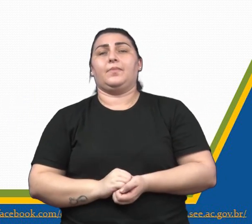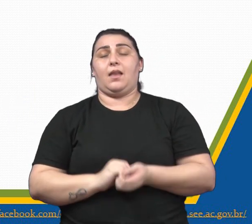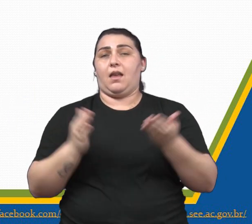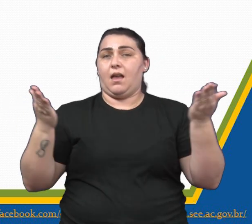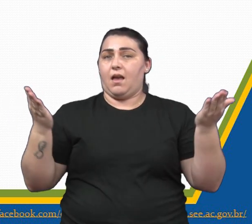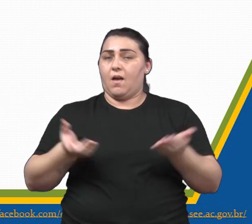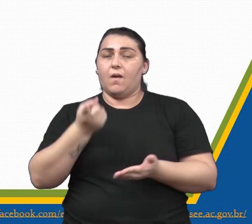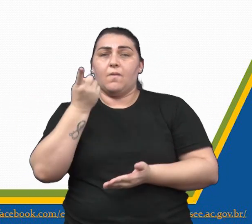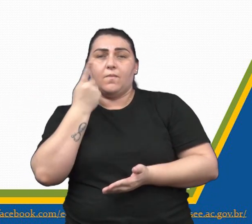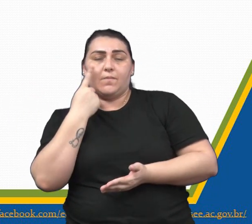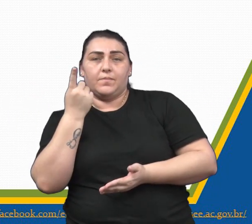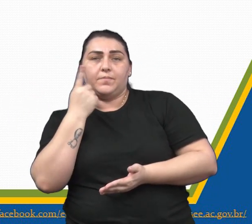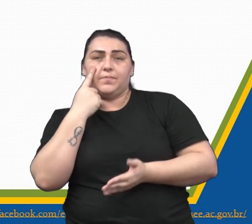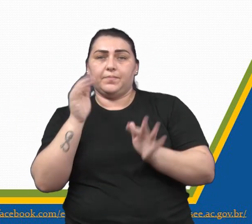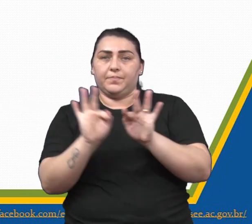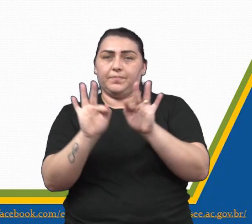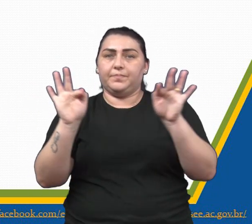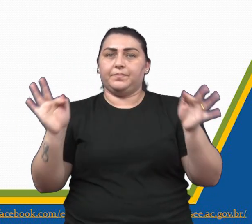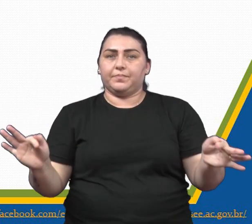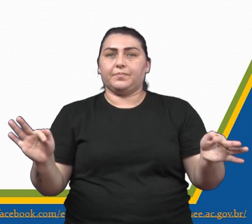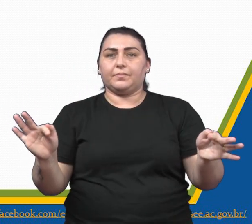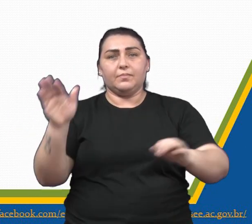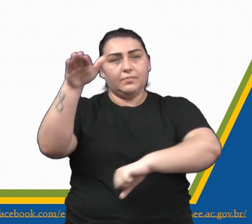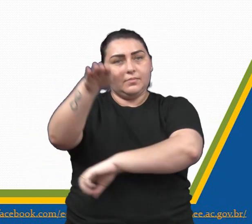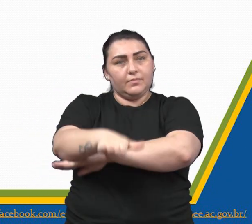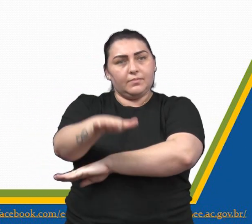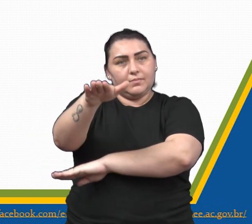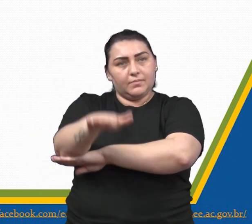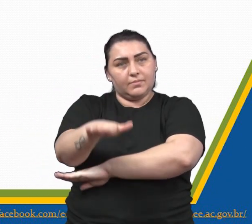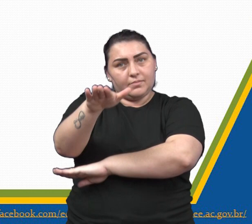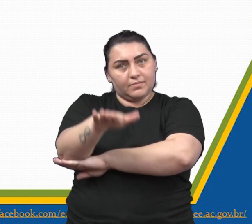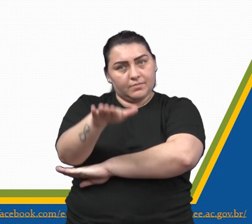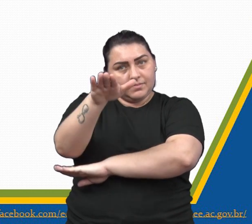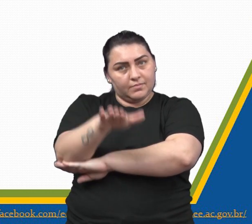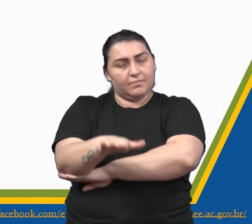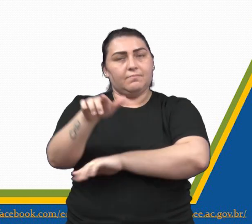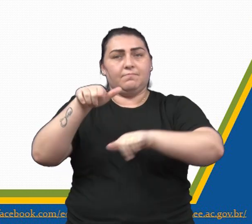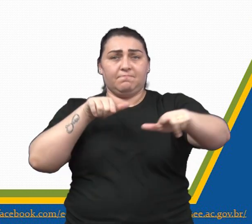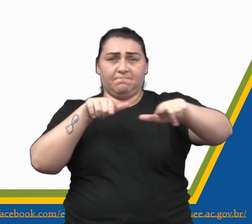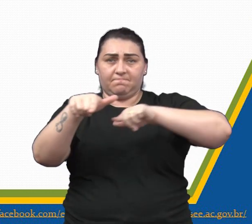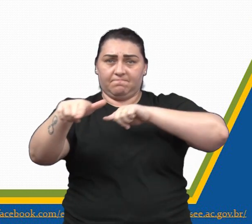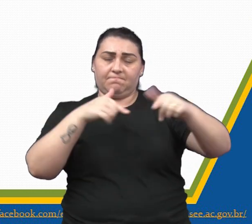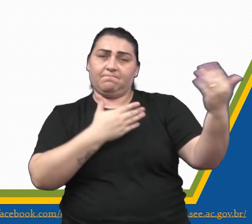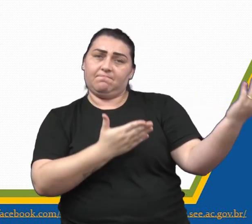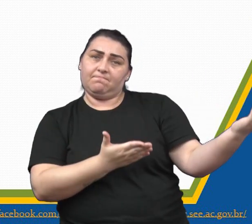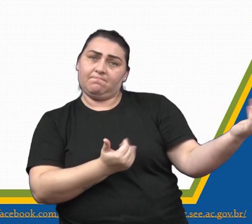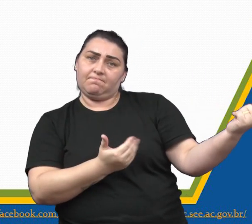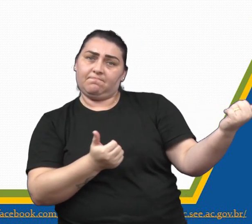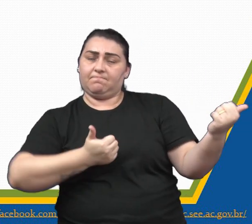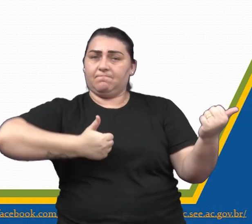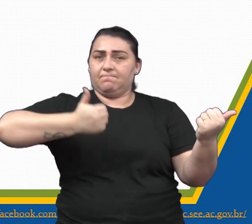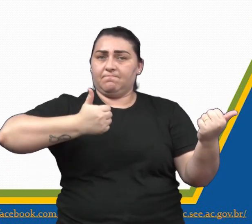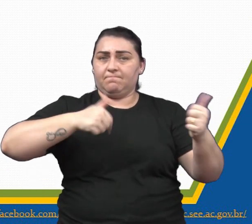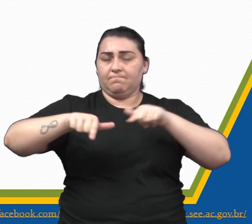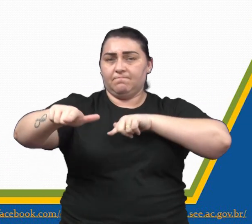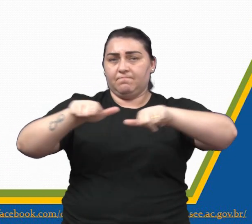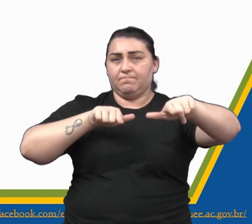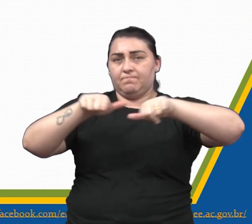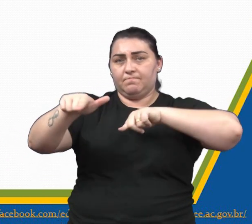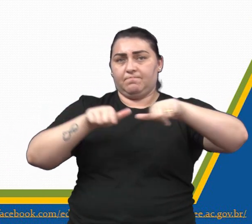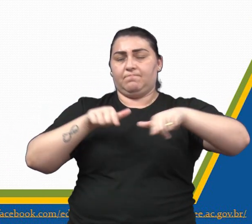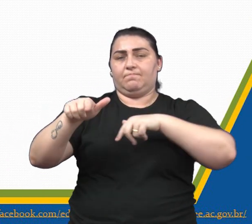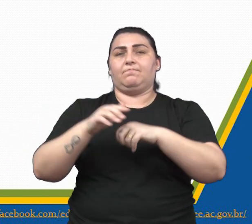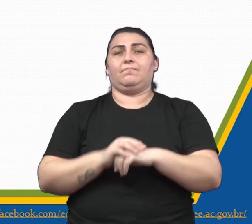Agora vejamos a seguinte frase. À tarde, eu ainda trabalhava como jovem aprendiz. Observe que o